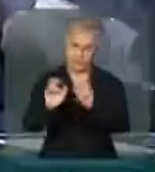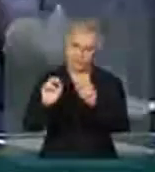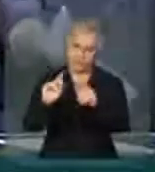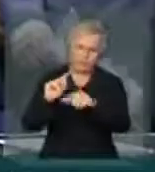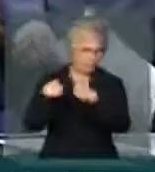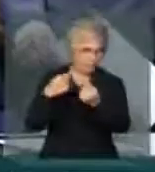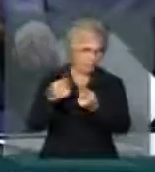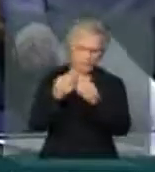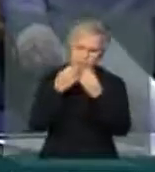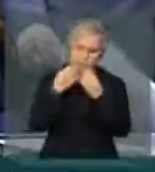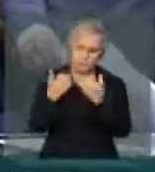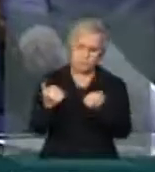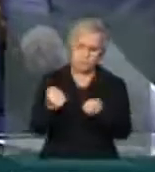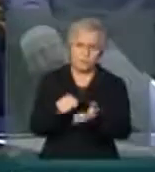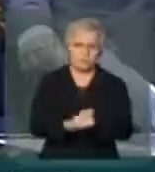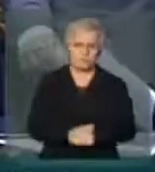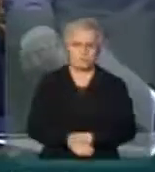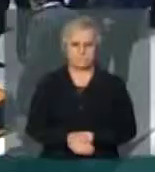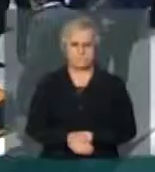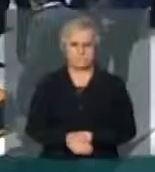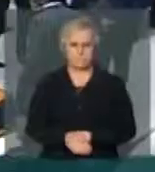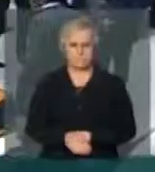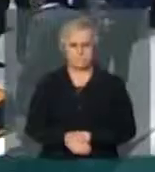Não, deixa ele. Tempo de lida.